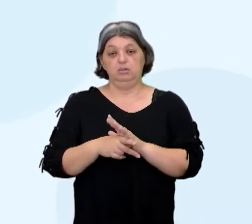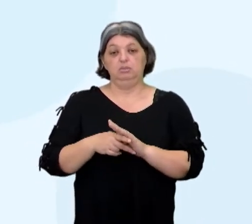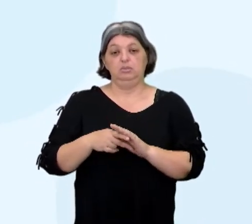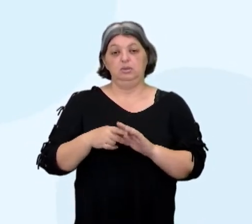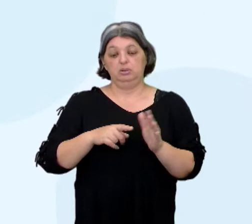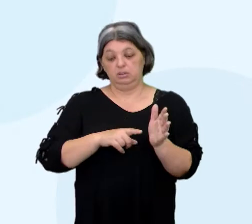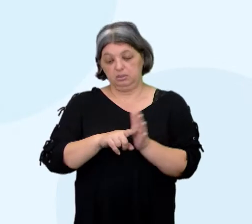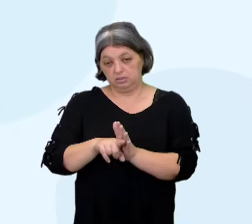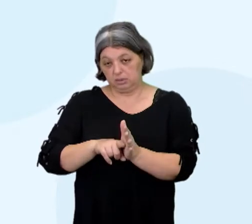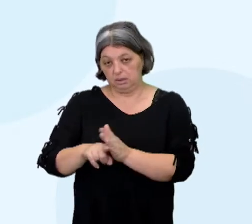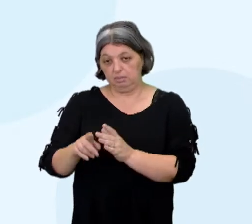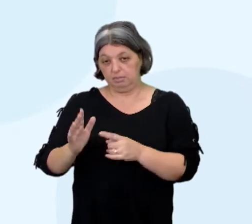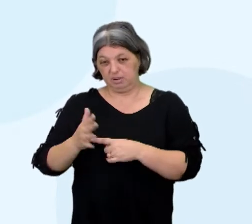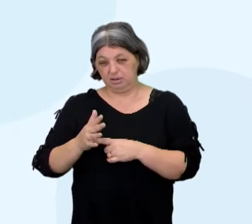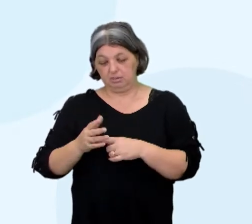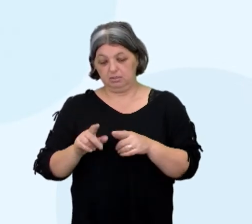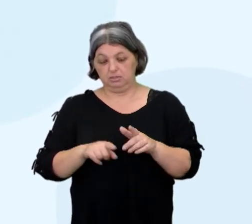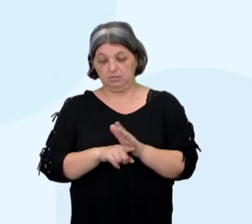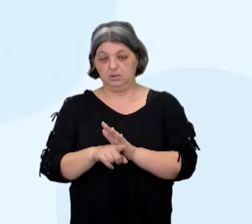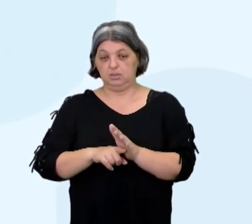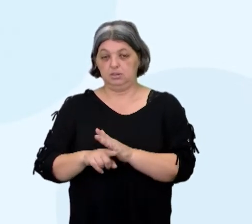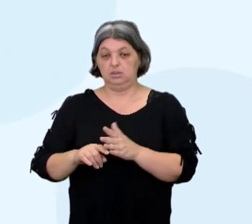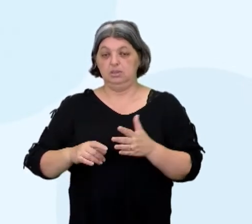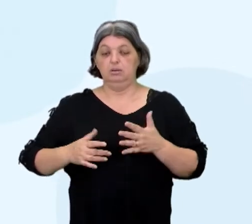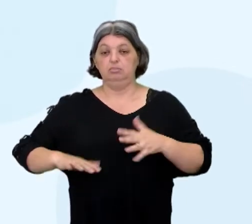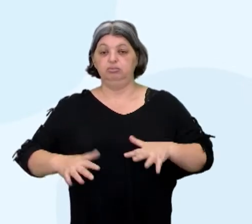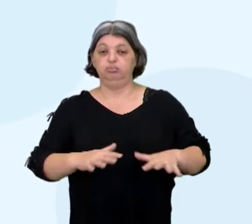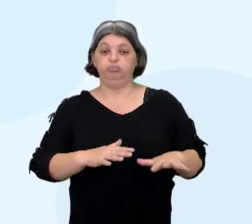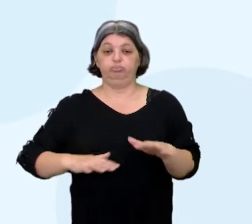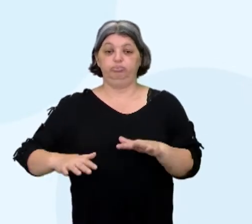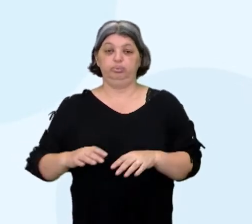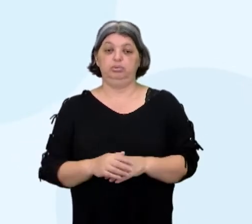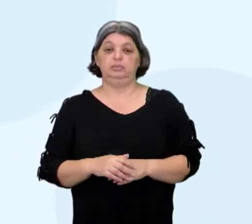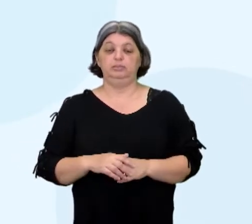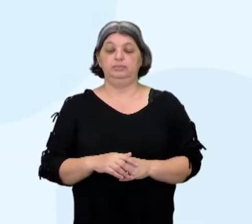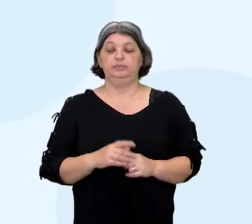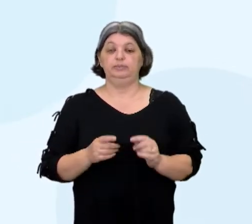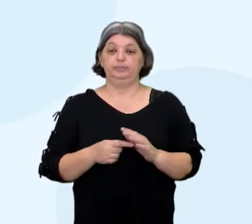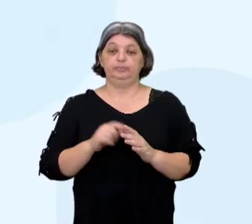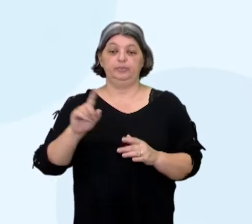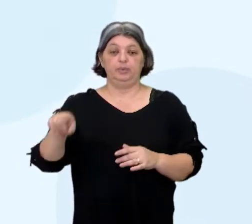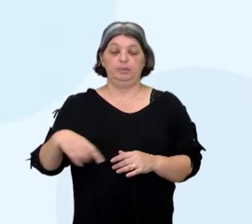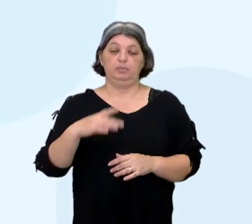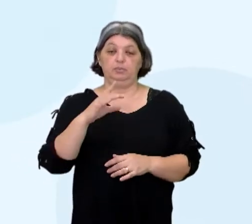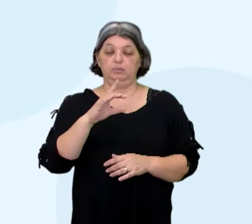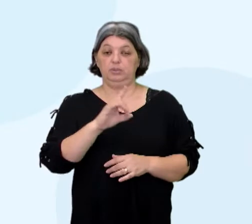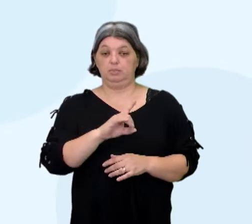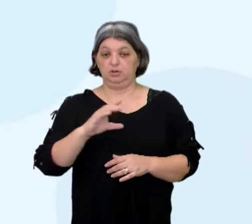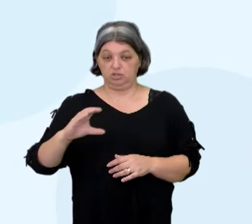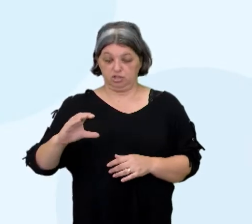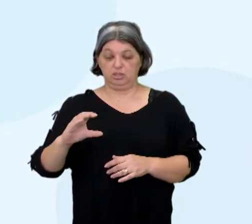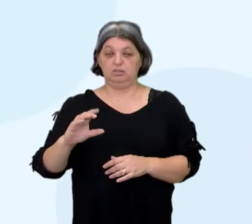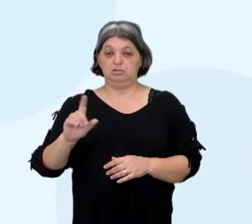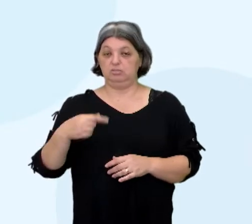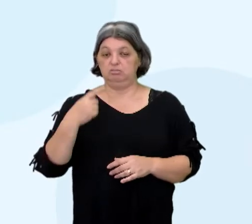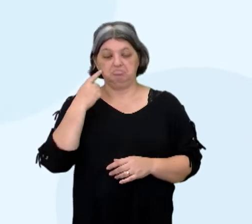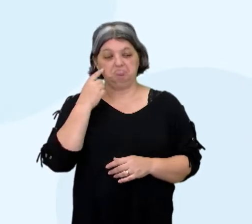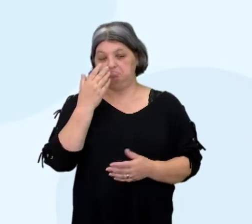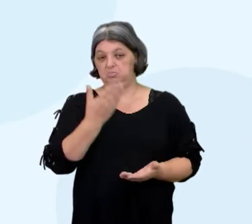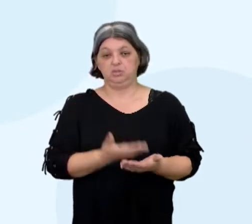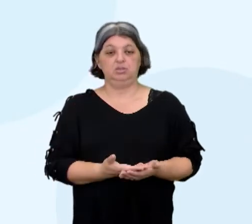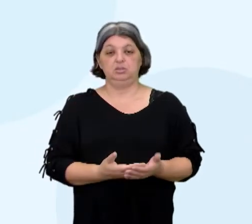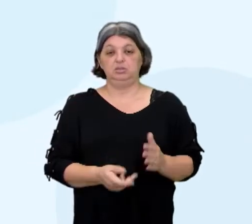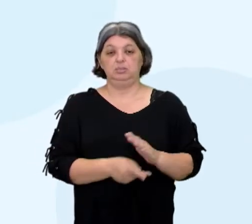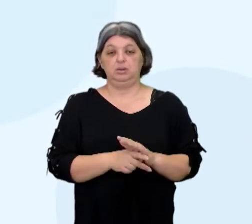Ele viveu no século II, né, da era cristã, né, depois de Cristo, e não acreditava nos boatos supersticiosos sobre